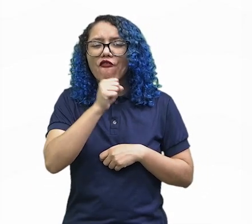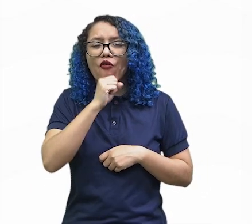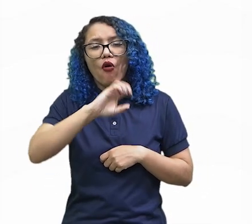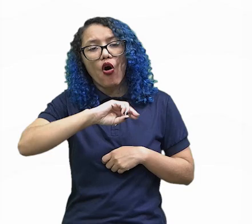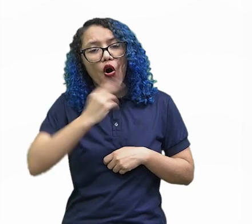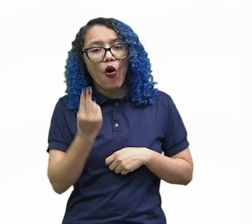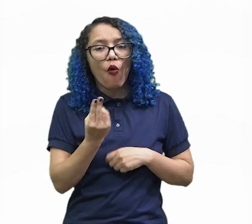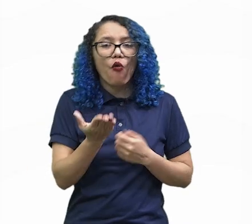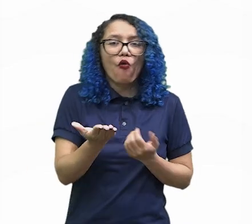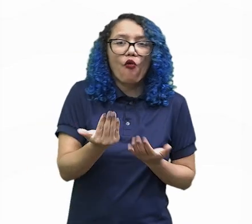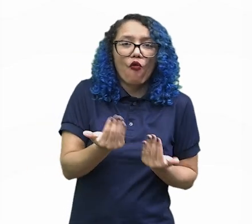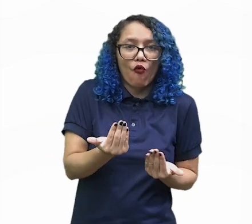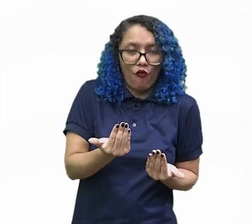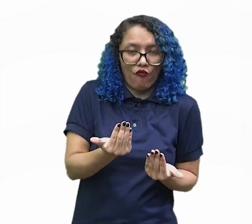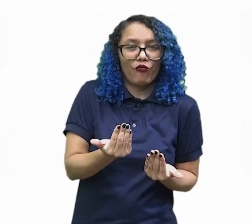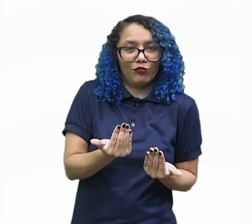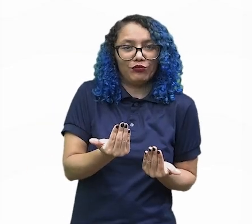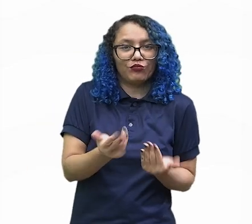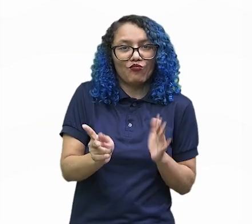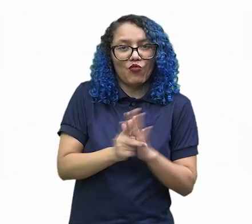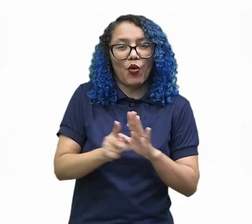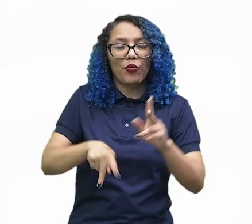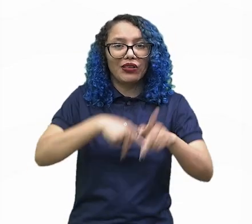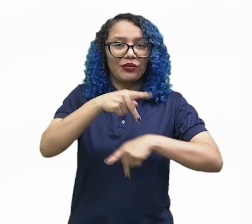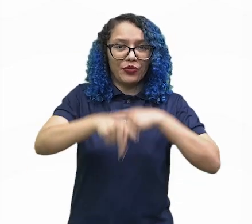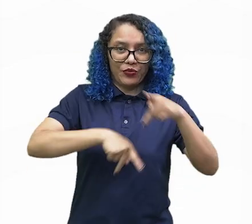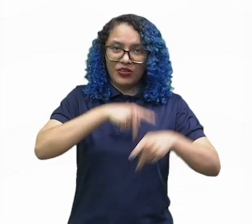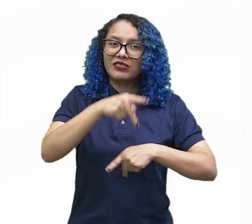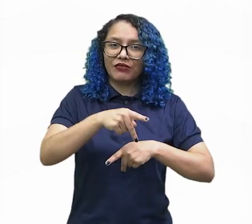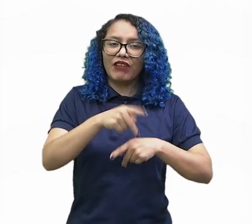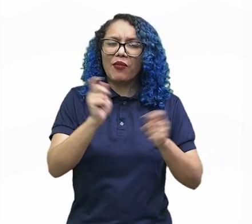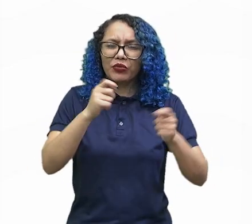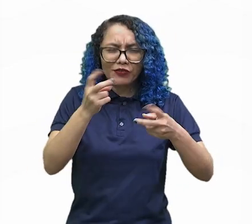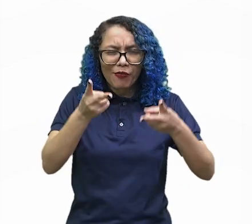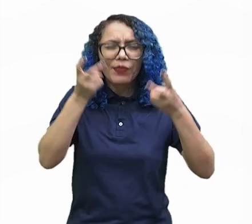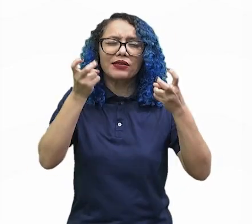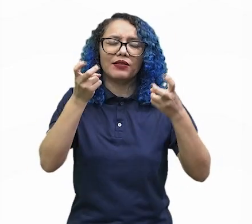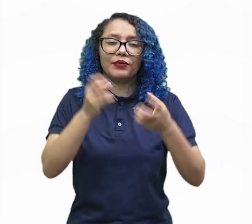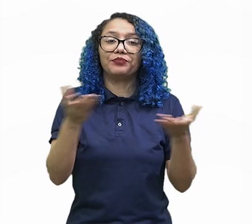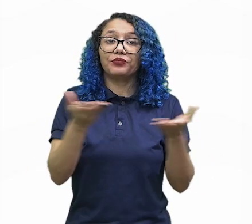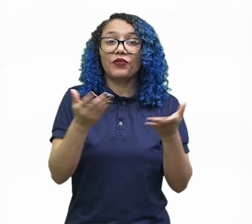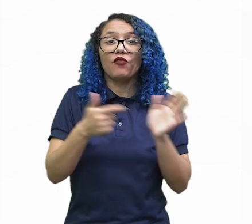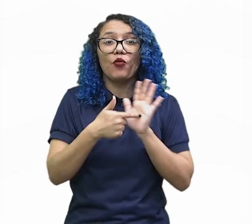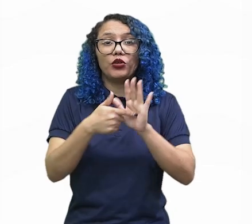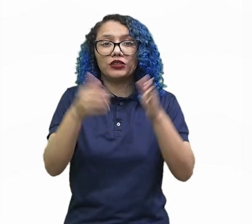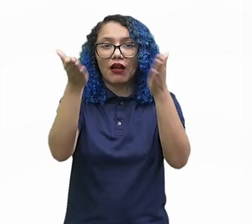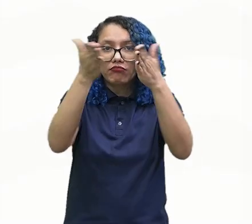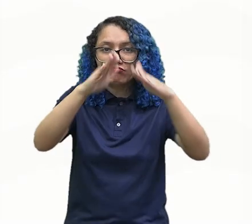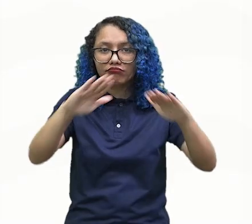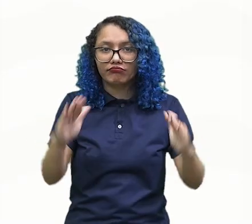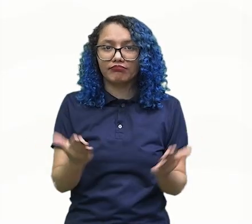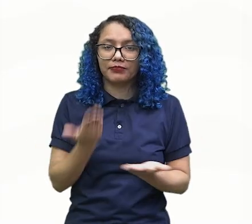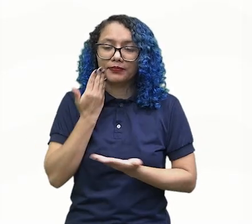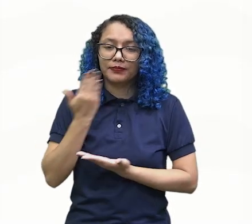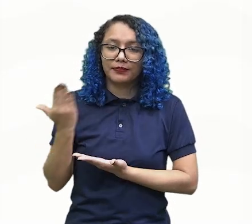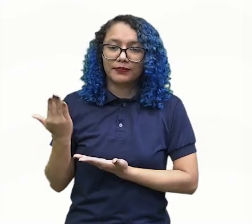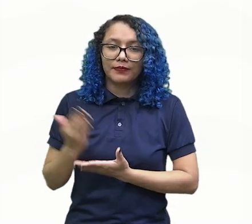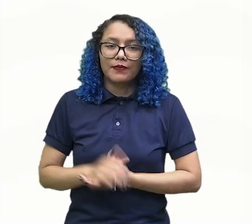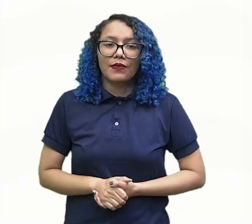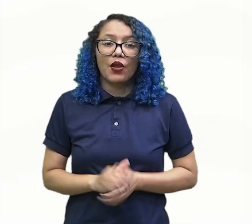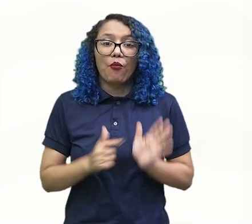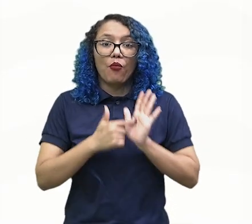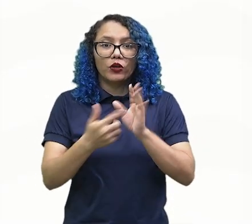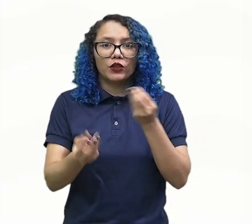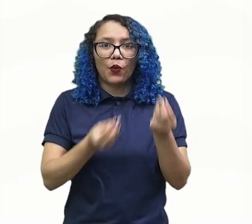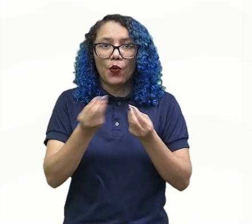o rejuvenescimento da população. Agora a gente vai observar, gente, uma pirâmide etária, tá? Onde coloca para a